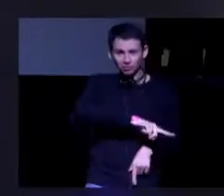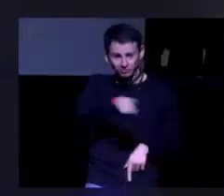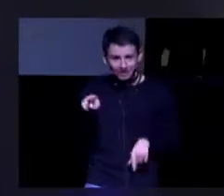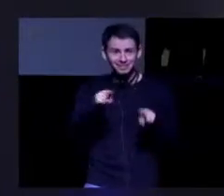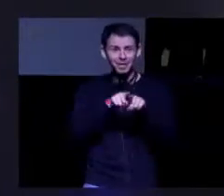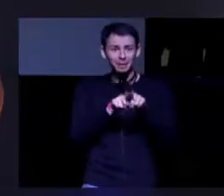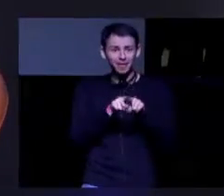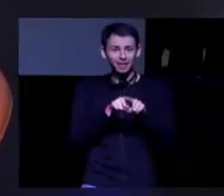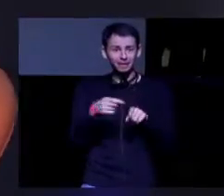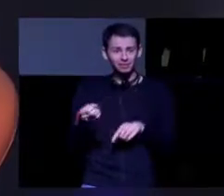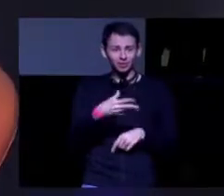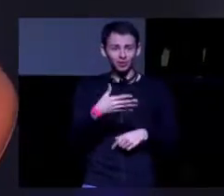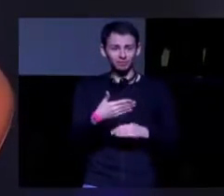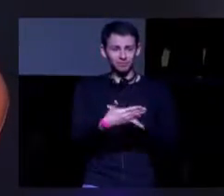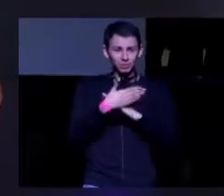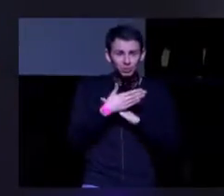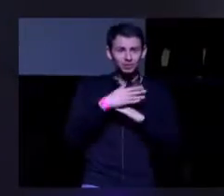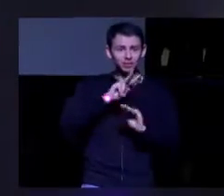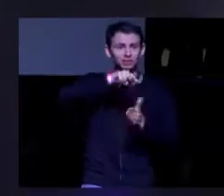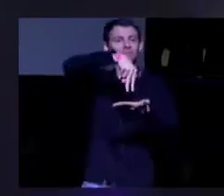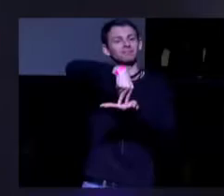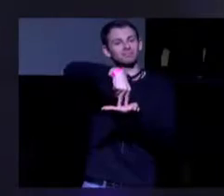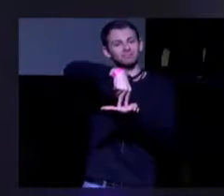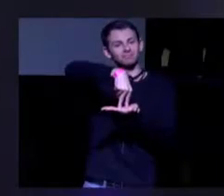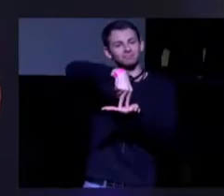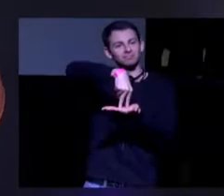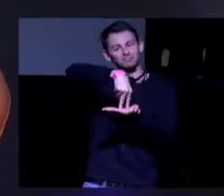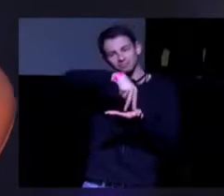protagonistas para a gente que está aqui no palco.